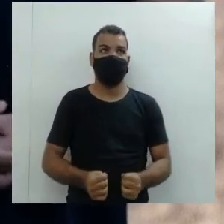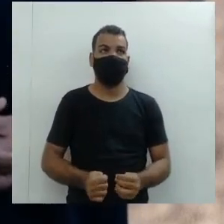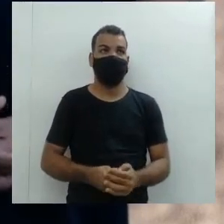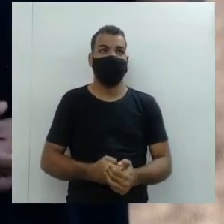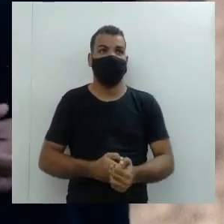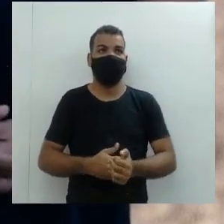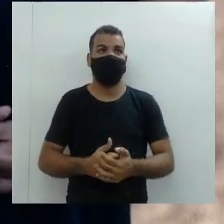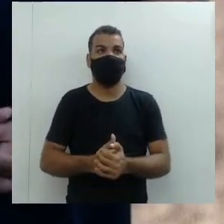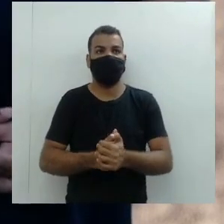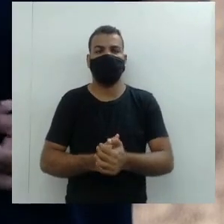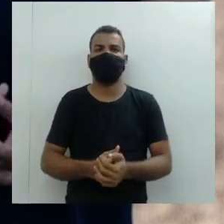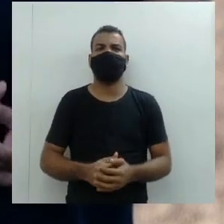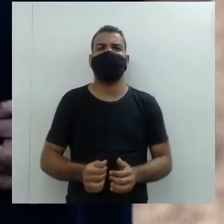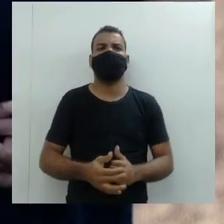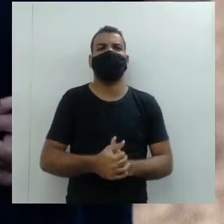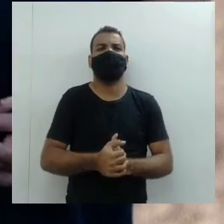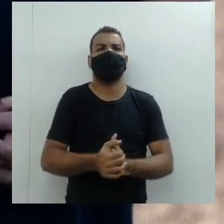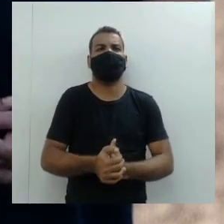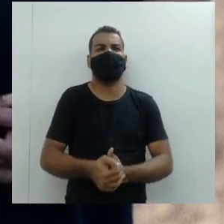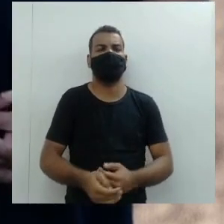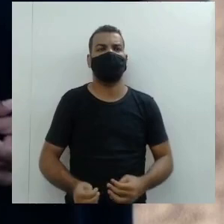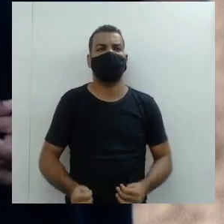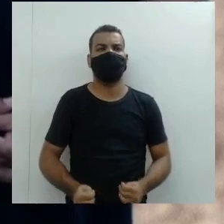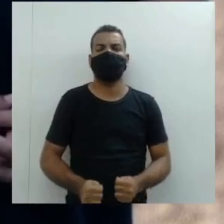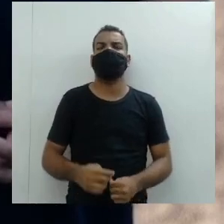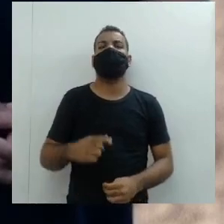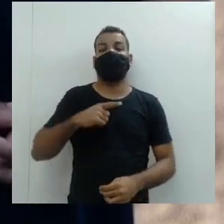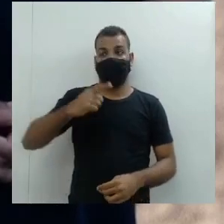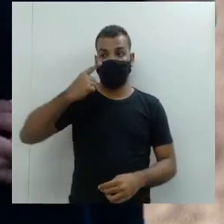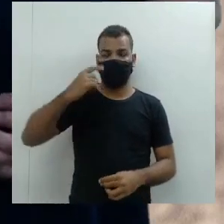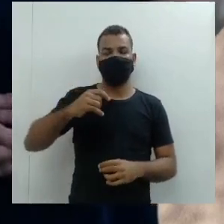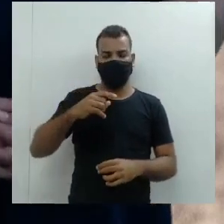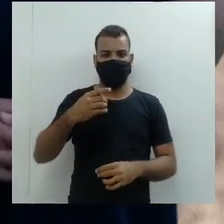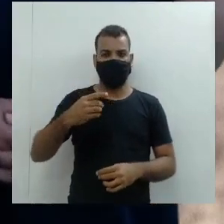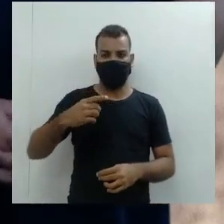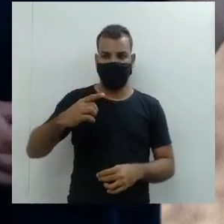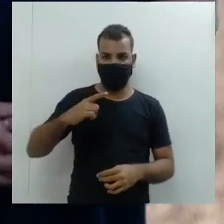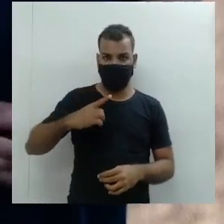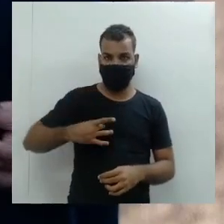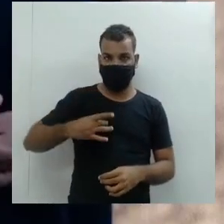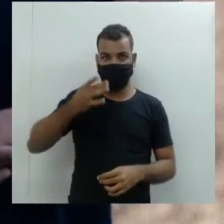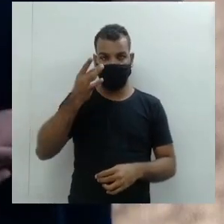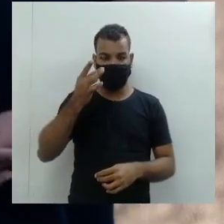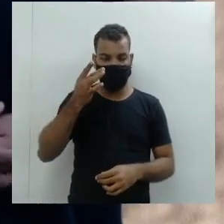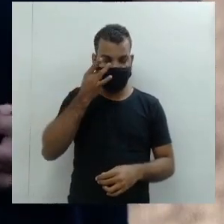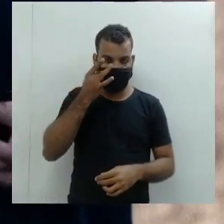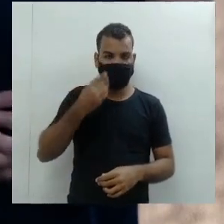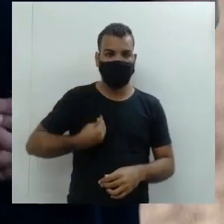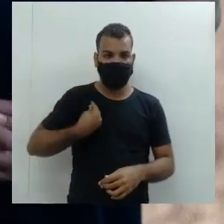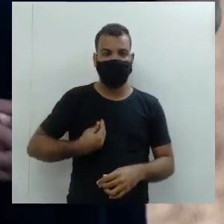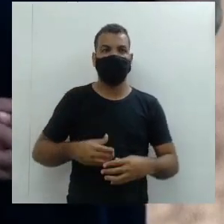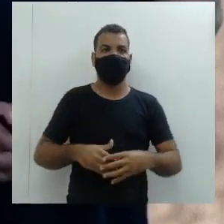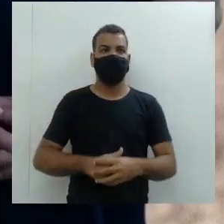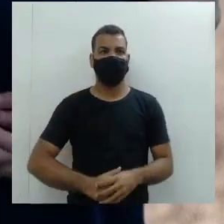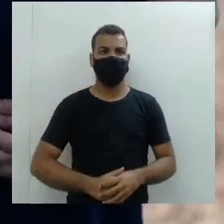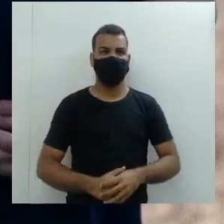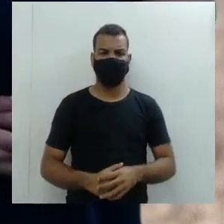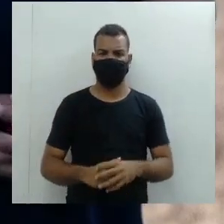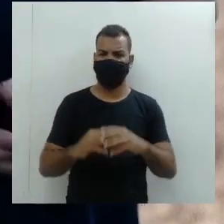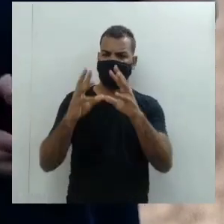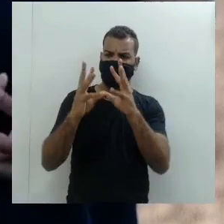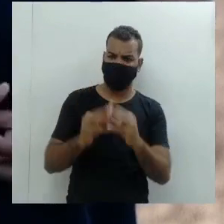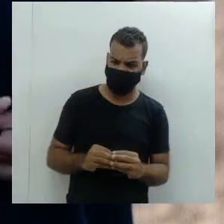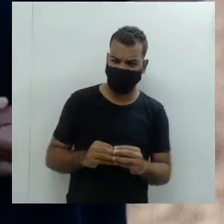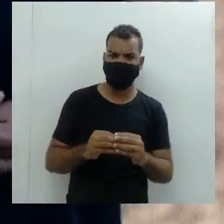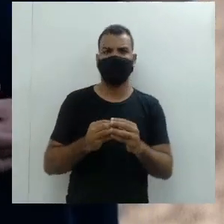uso do adjetivo, não é? Isso. Porque ele está presente aí diz assim, para que o estudante não pense que crítica seria um resumo, ou seria